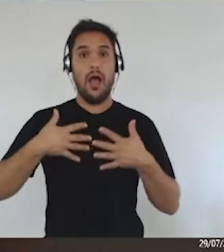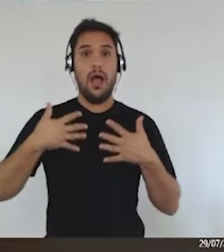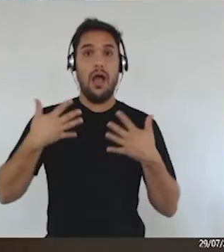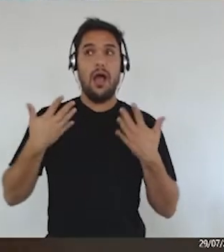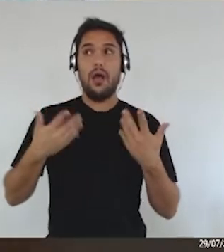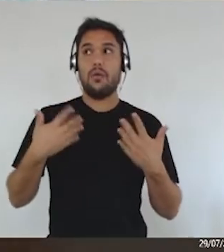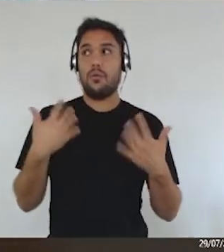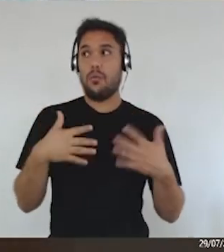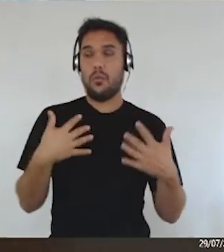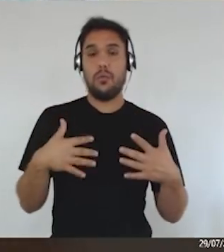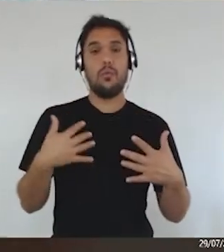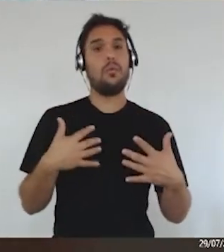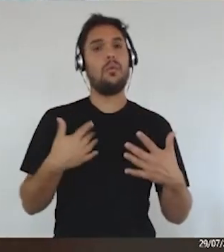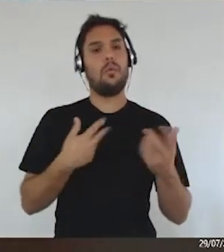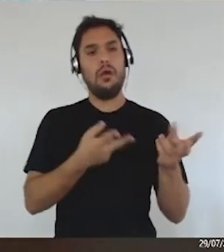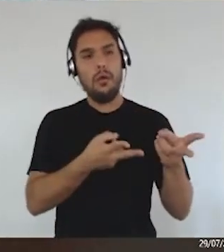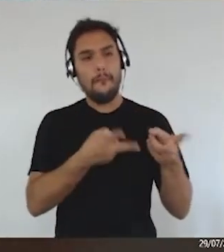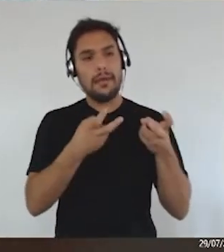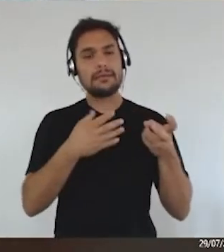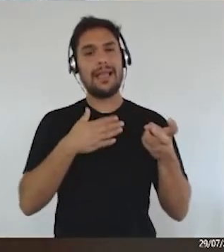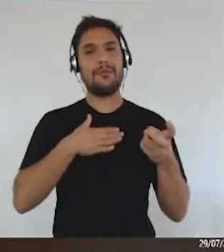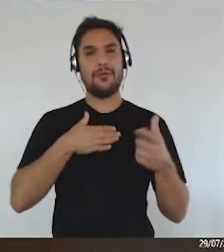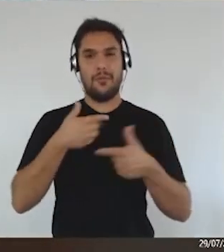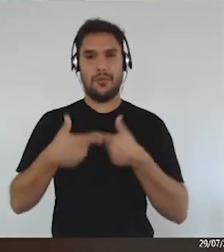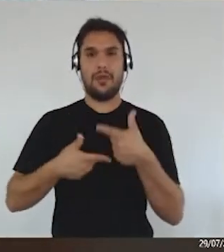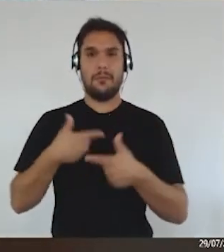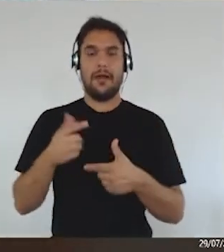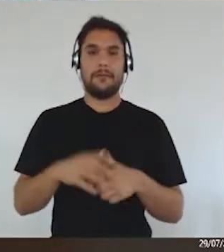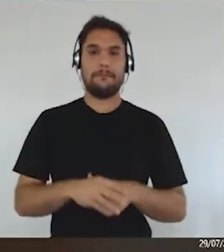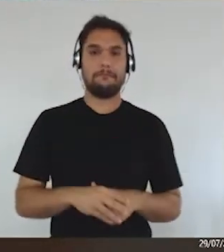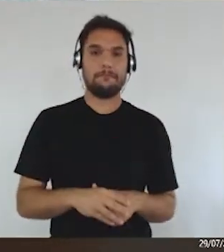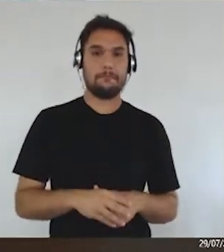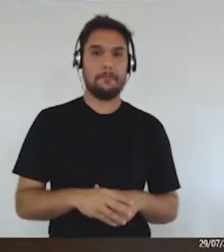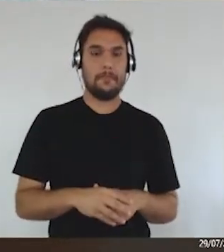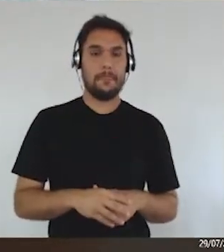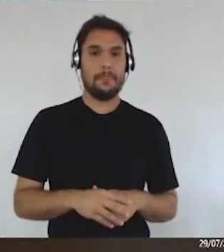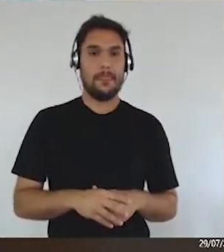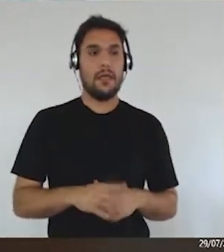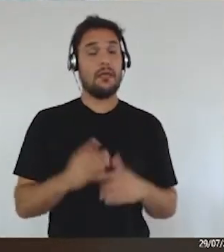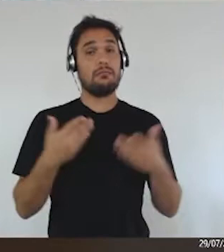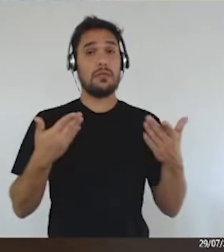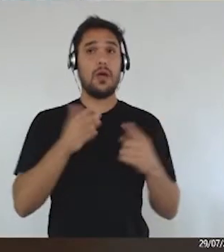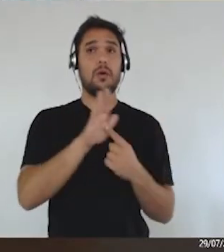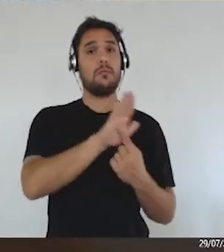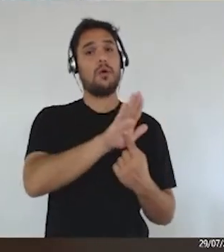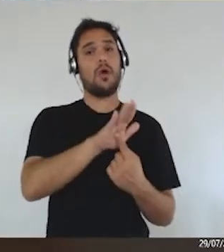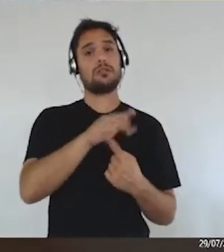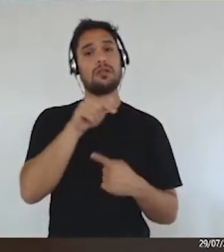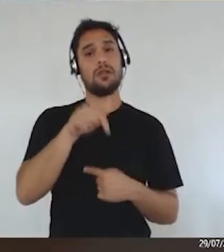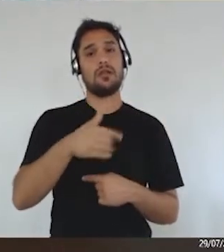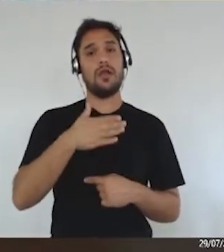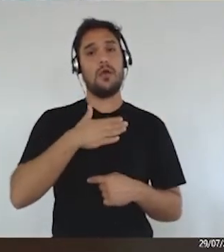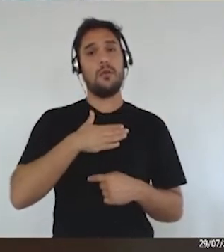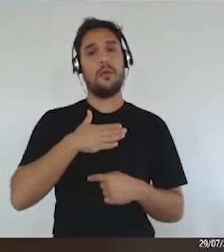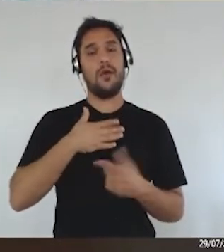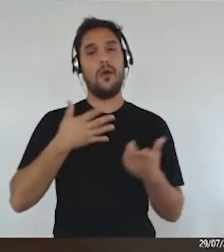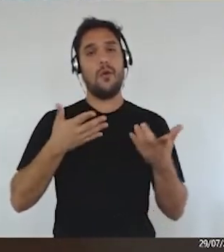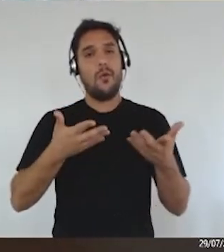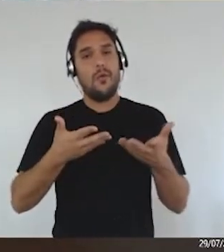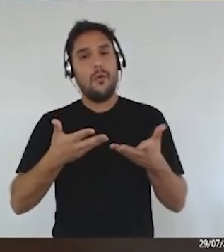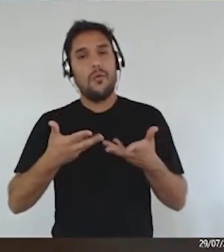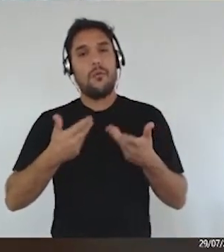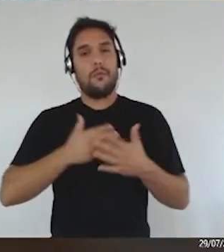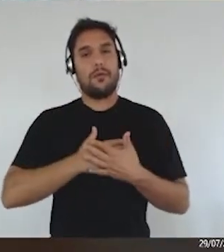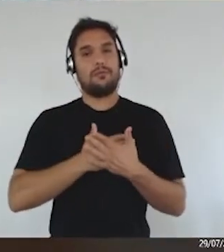é o que eu vejo no dia a dia do meu trabalho. Então, eu deixo aqui um pouquinho desse encantamento